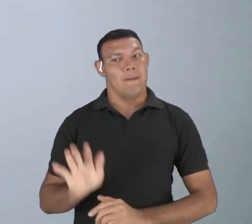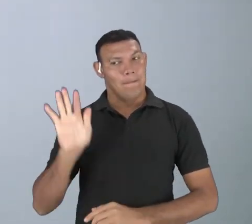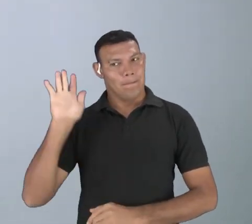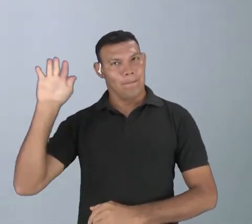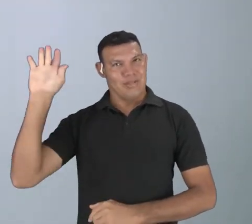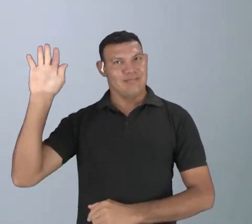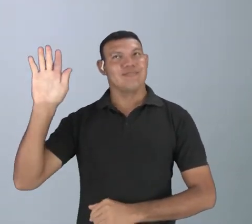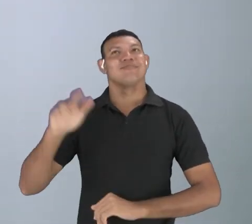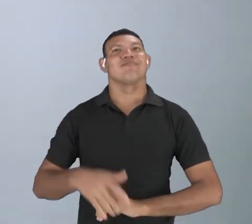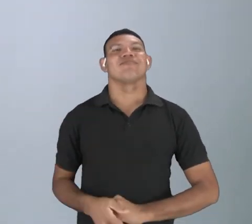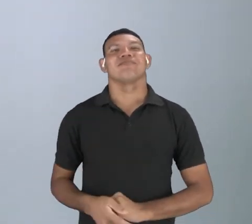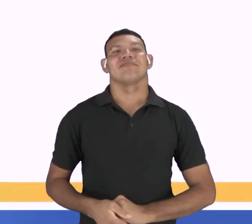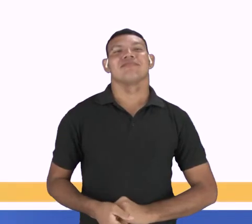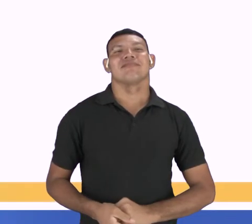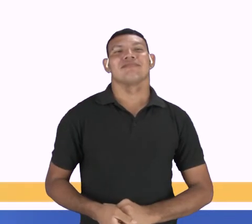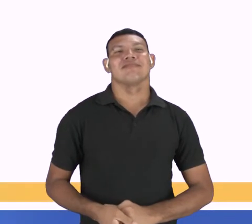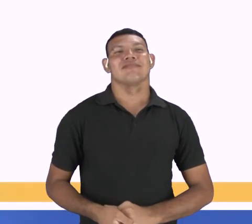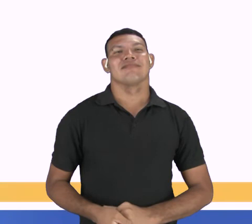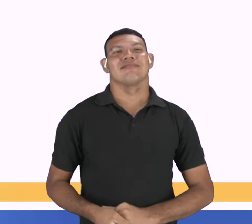Juro pra você.